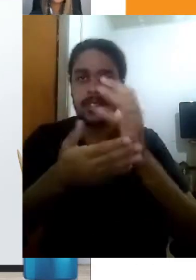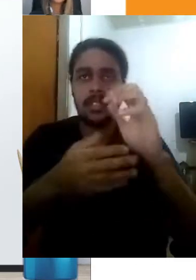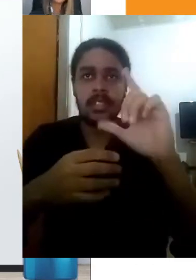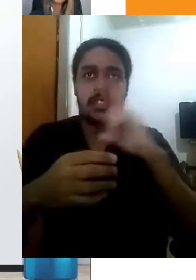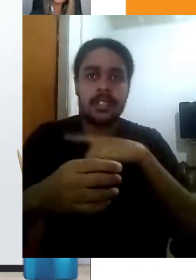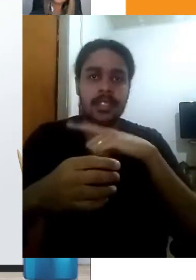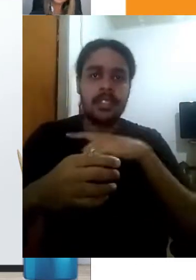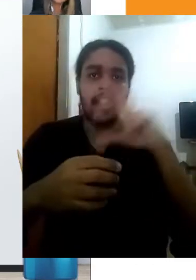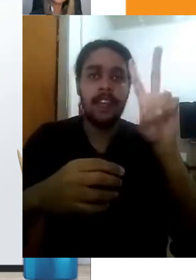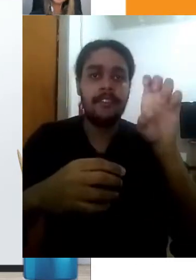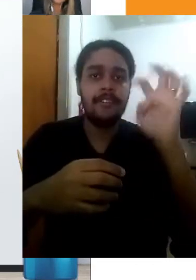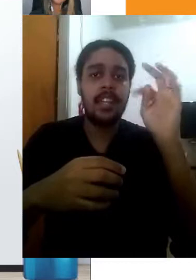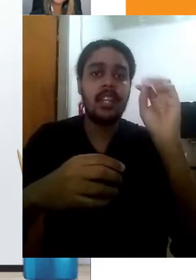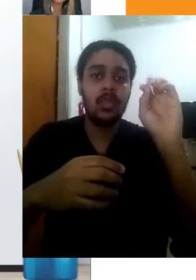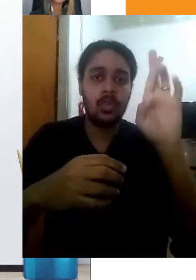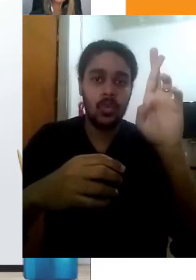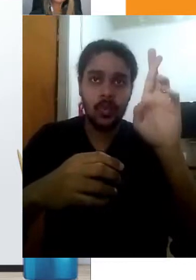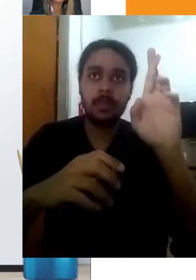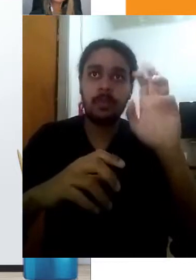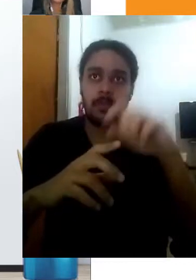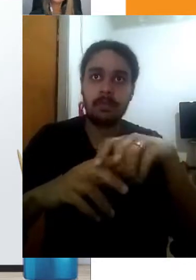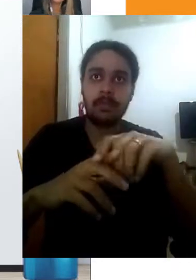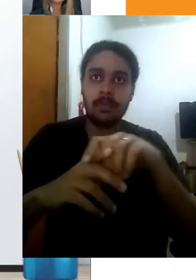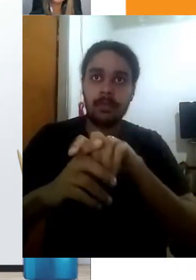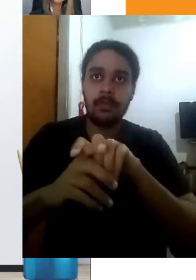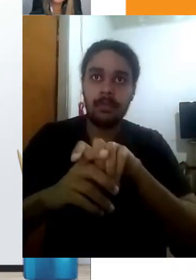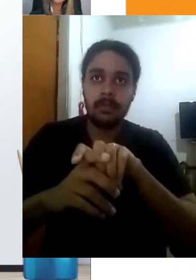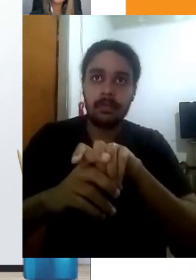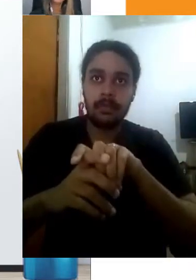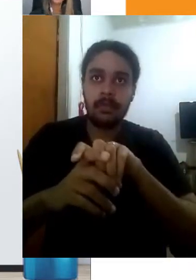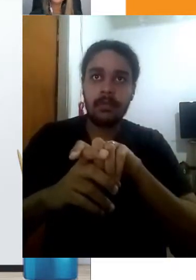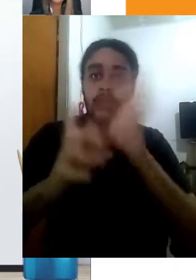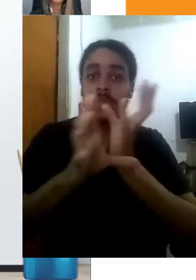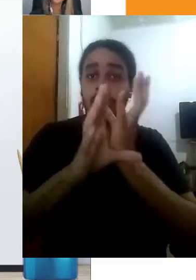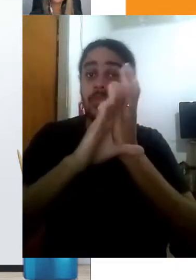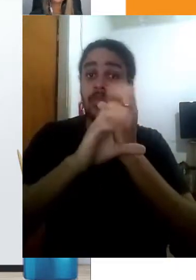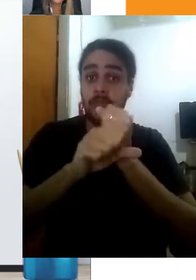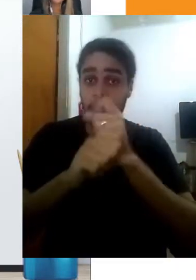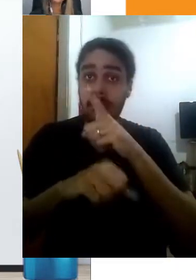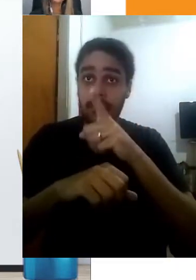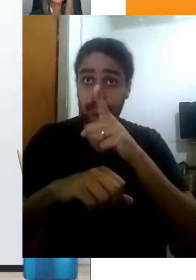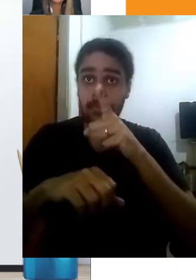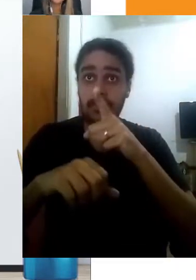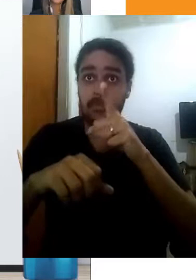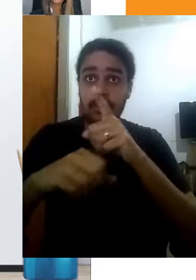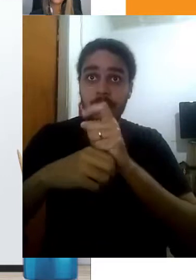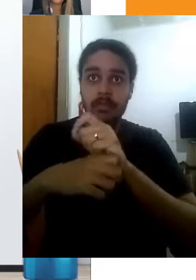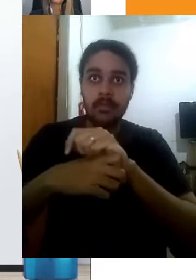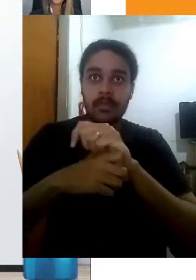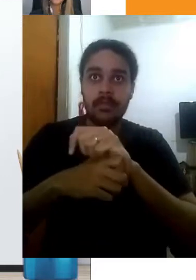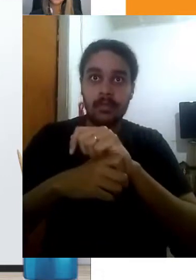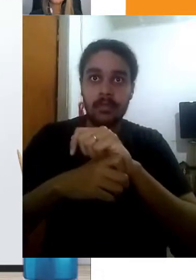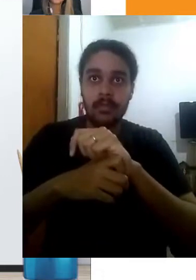e uma projeção na vertical. E esses dois vetores aqui, px e py, somados, dará